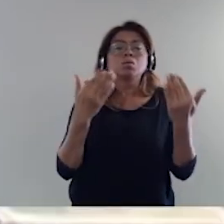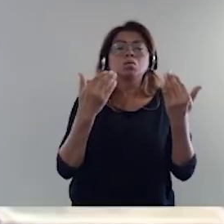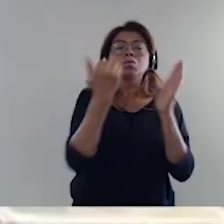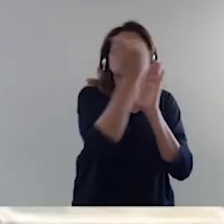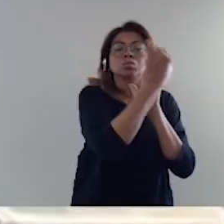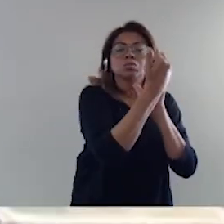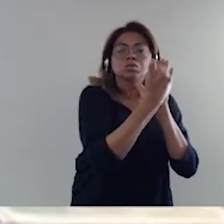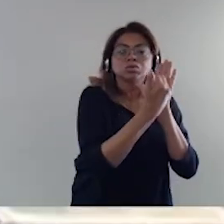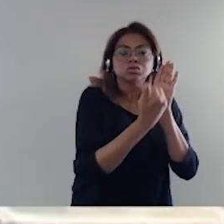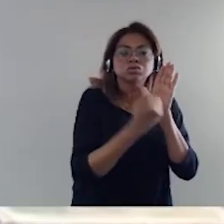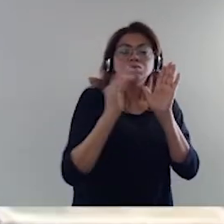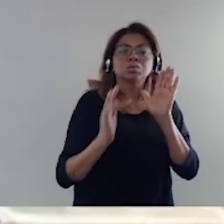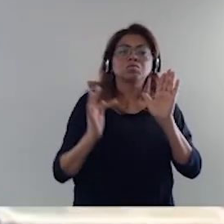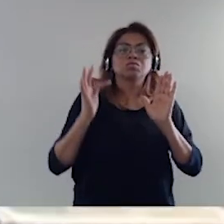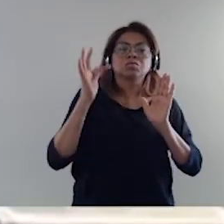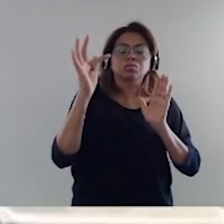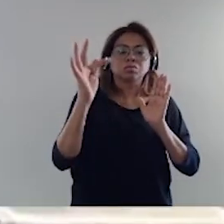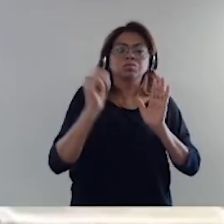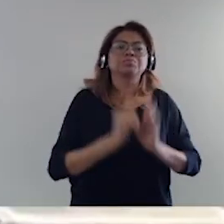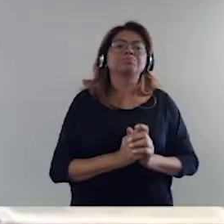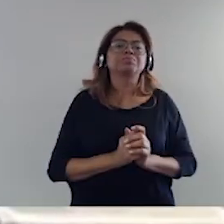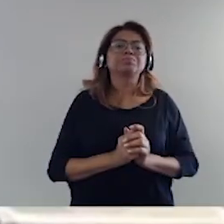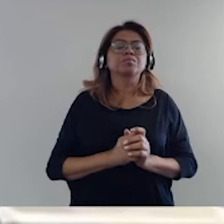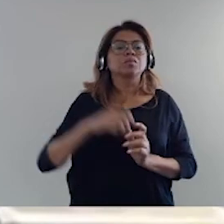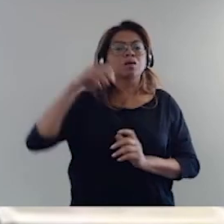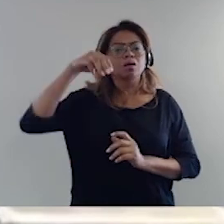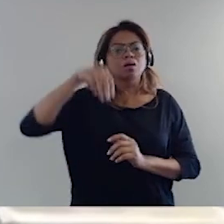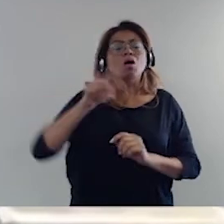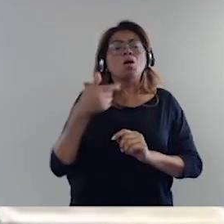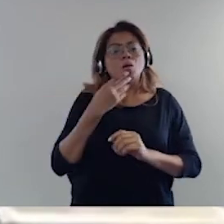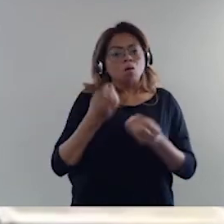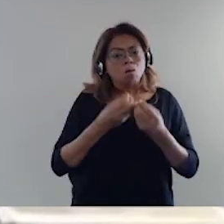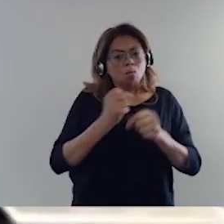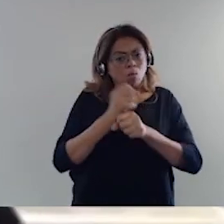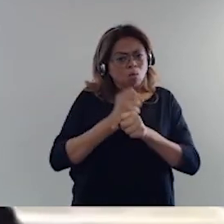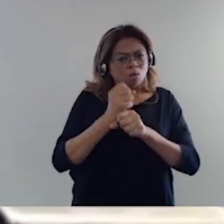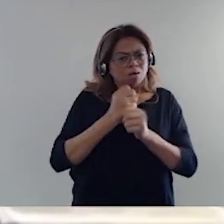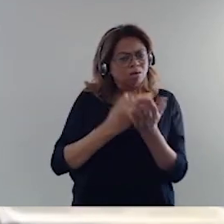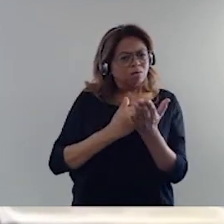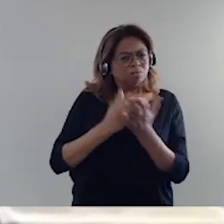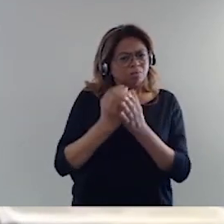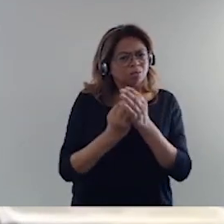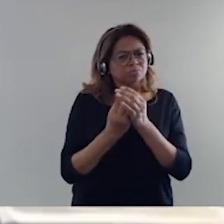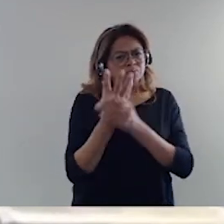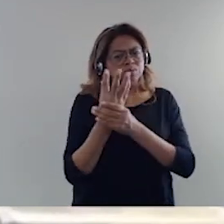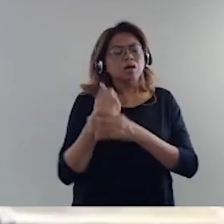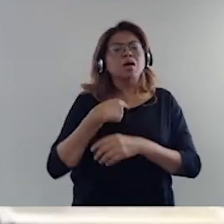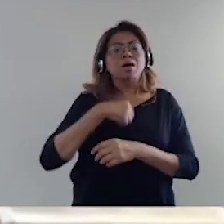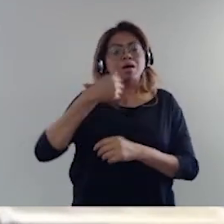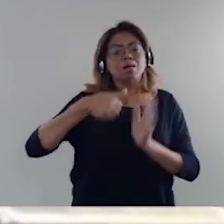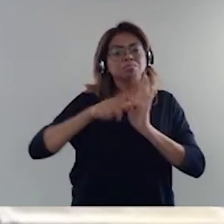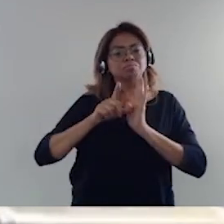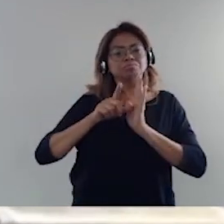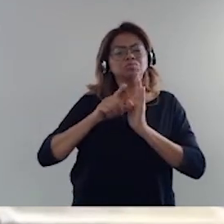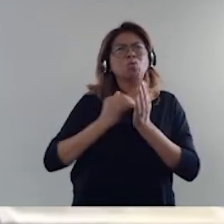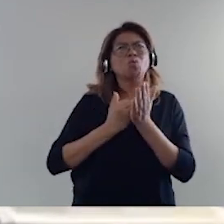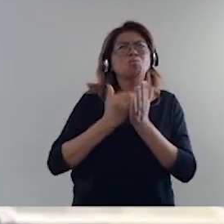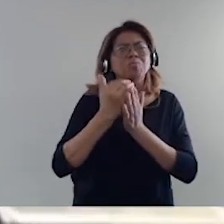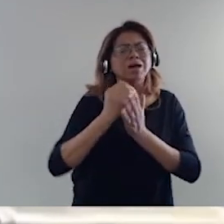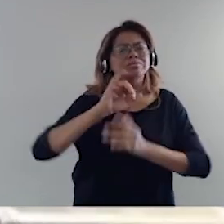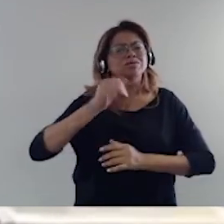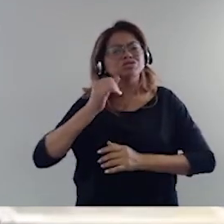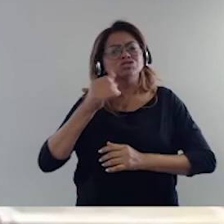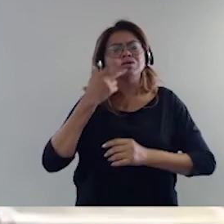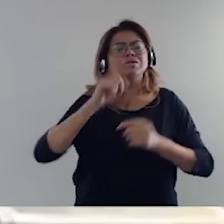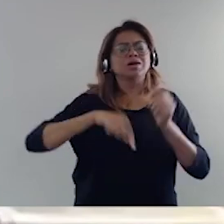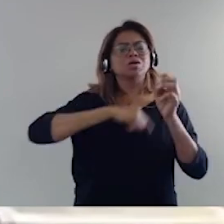agenda para o futuro. Marcos, quando o ano começou, eu tinha 5 preocupações, fiz questão de